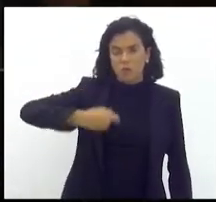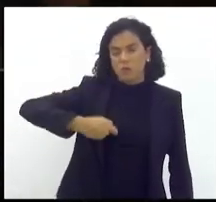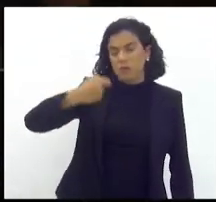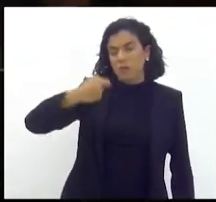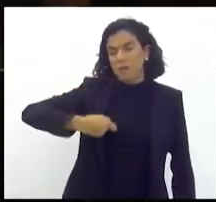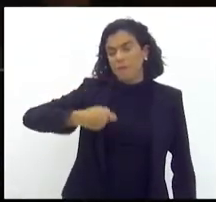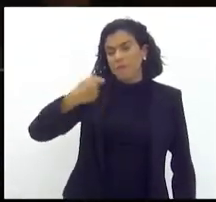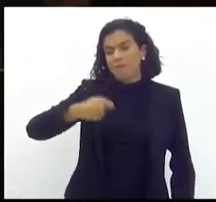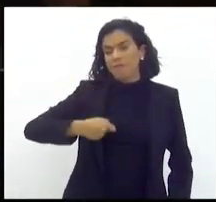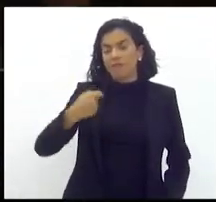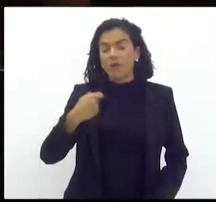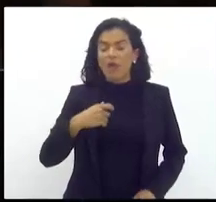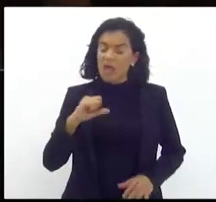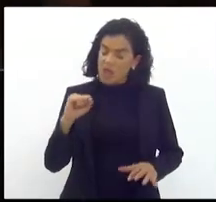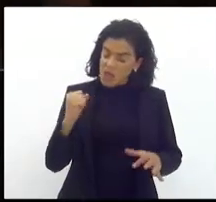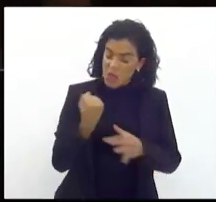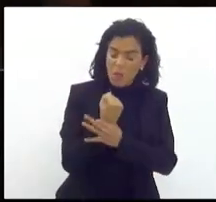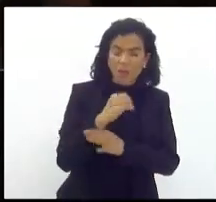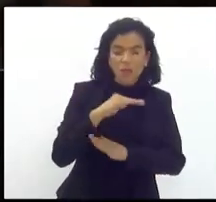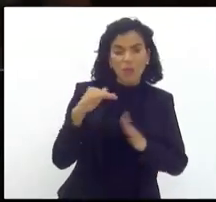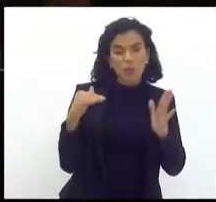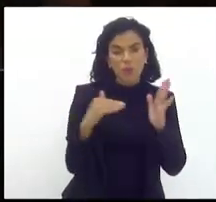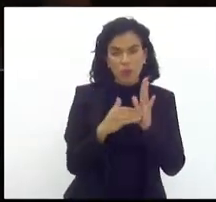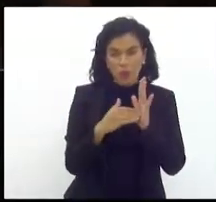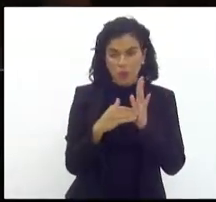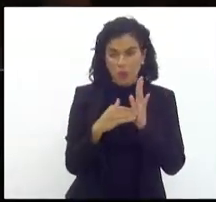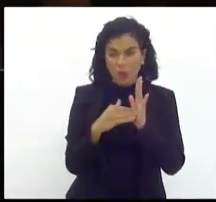e que domina tudo presidente